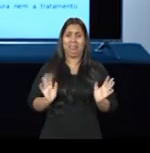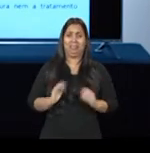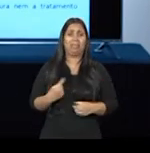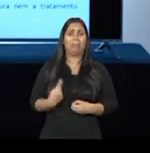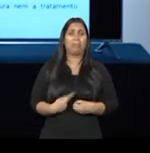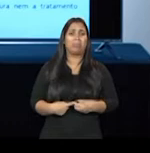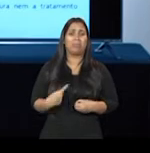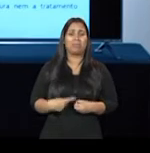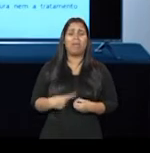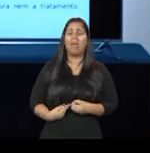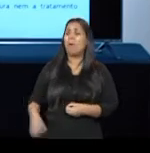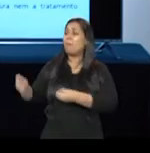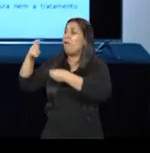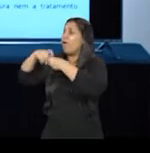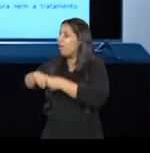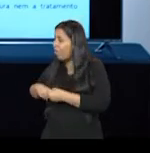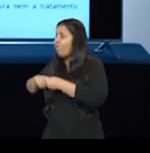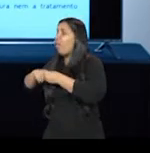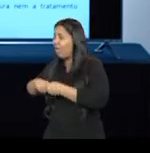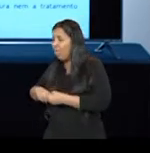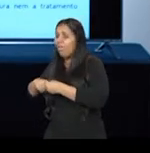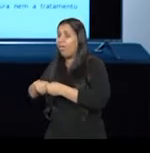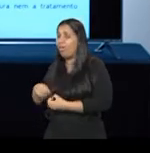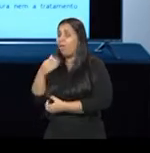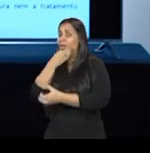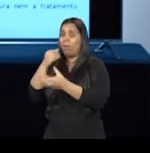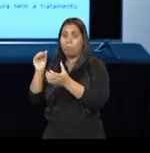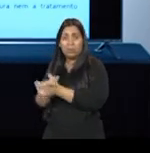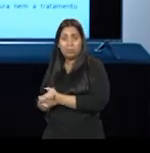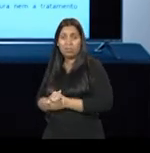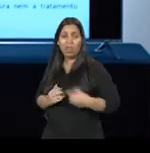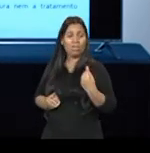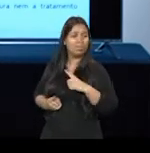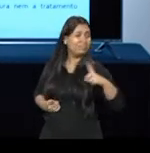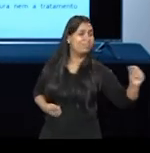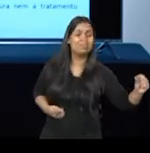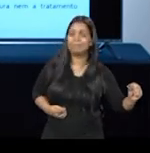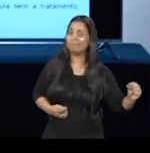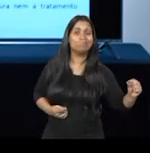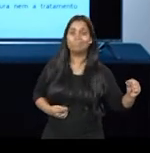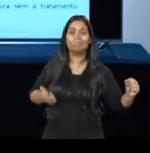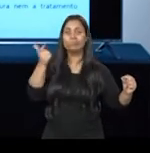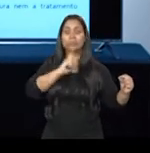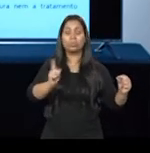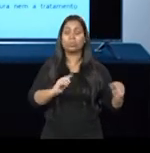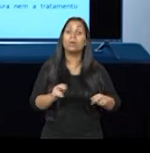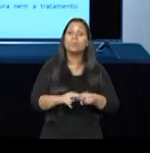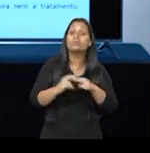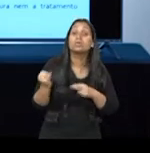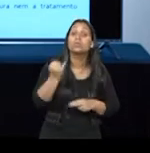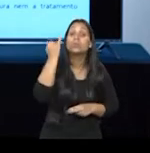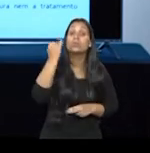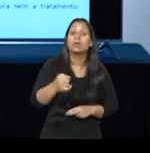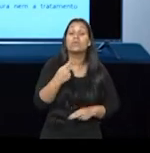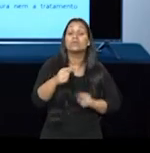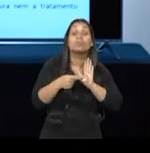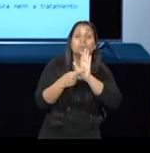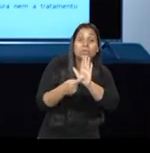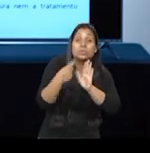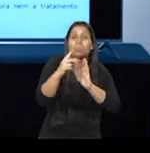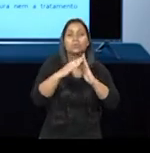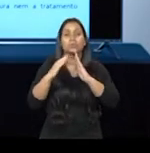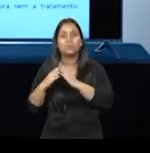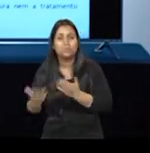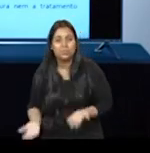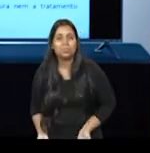uma dependência emocional, ela não consegue sair dessa situação sozinha. Então é importante, né, você mostrar para sua vizinha,